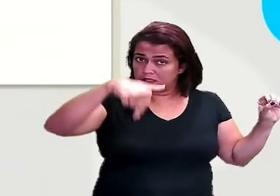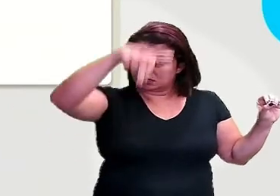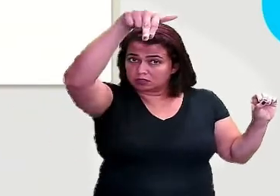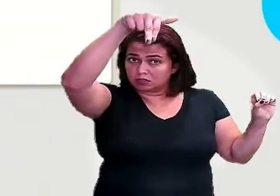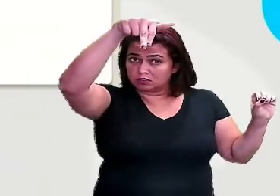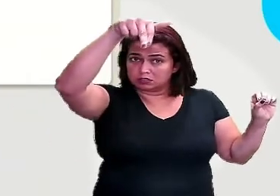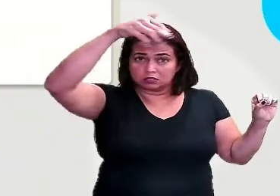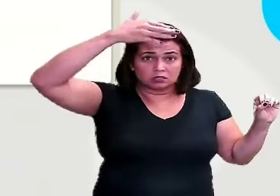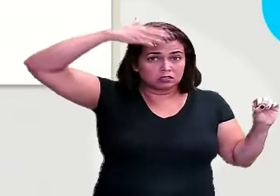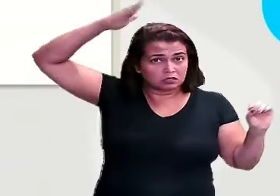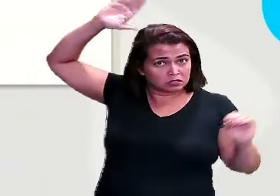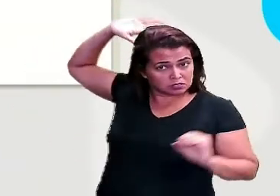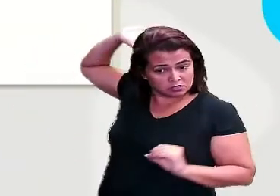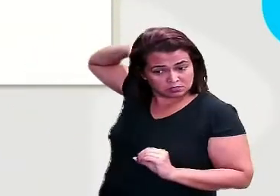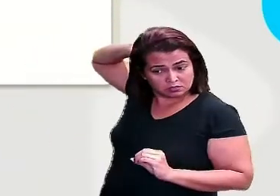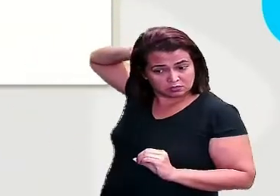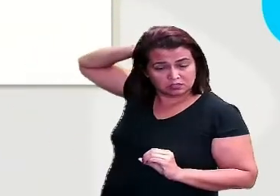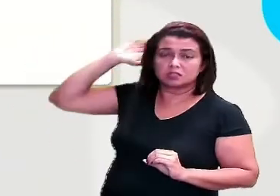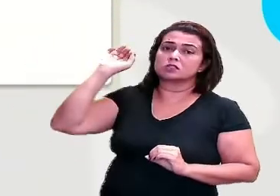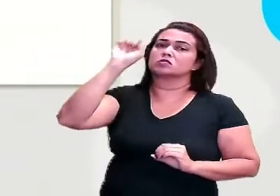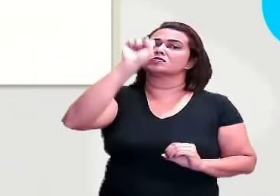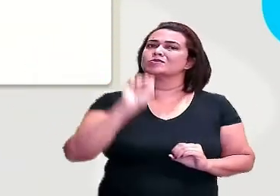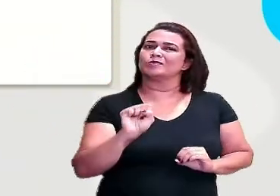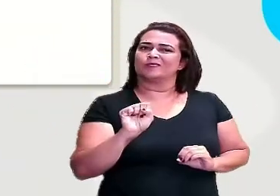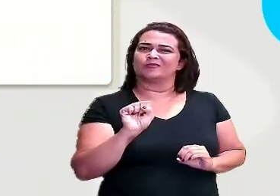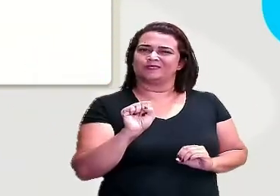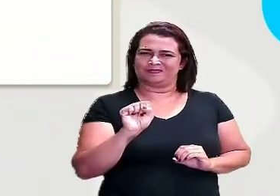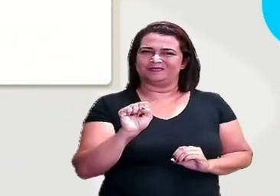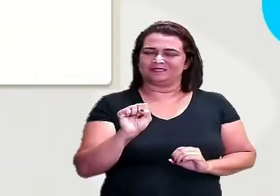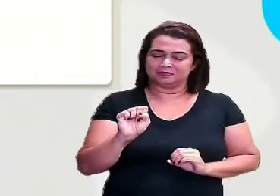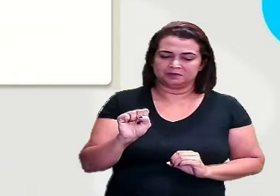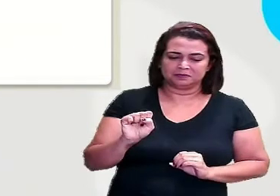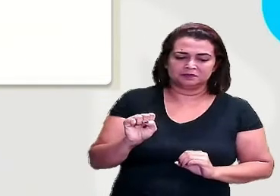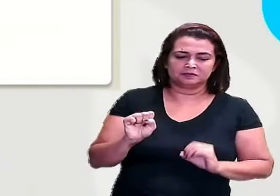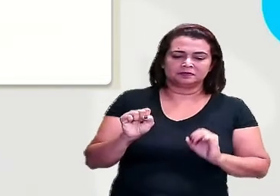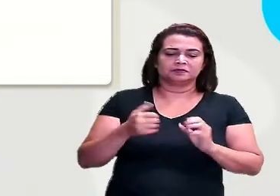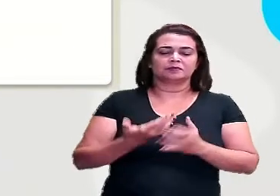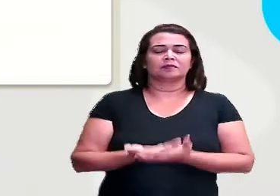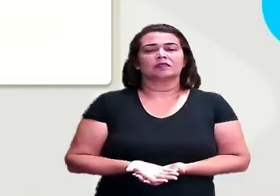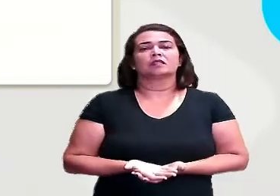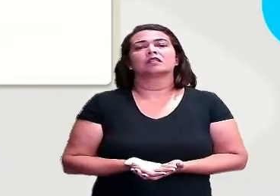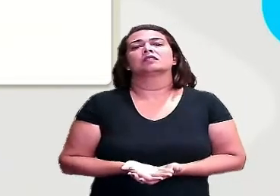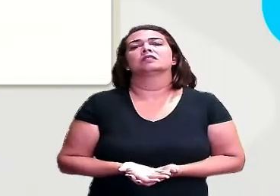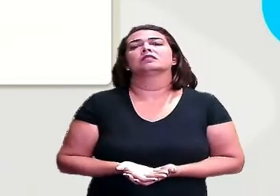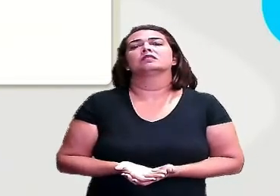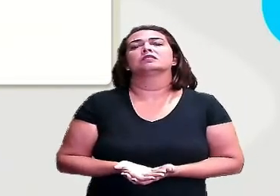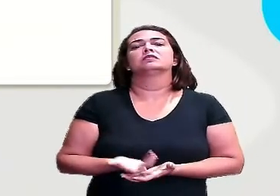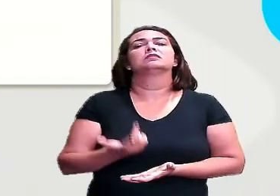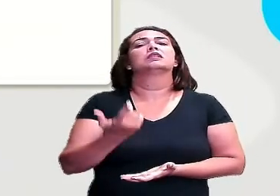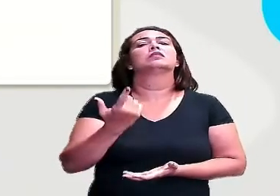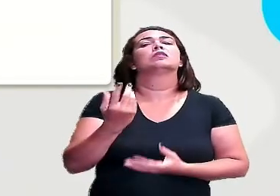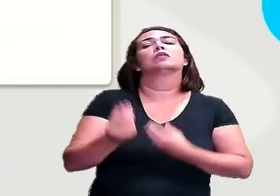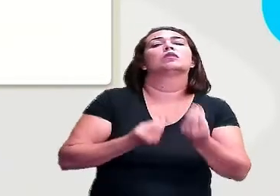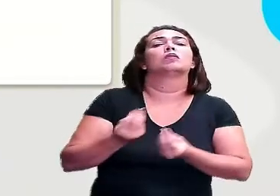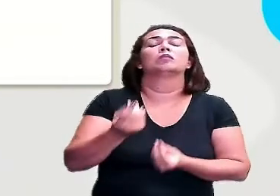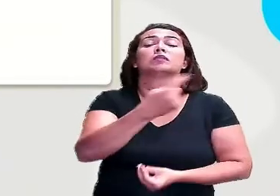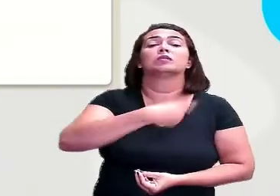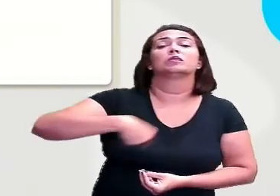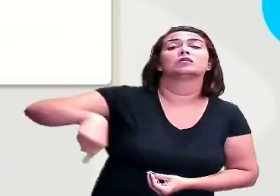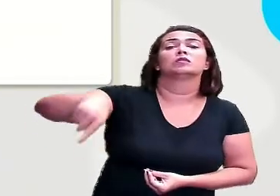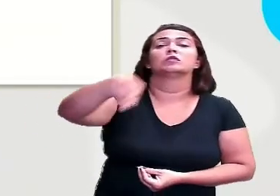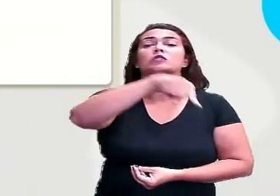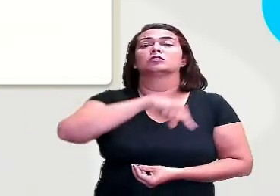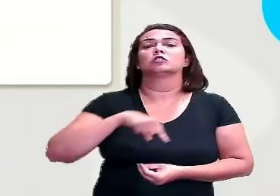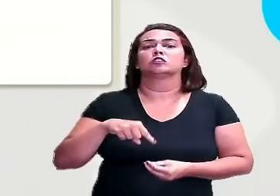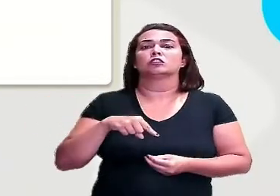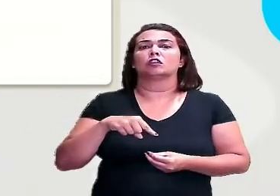norte e as costas o sul, né? Então aí nós começamos a construir a nossa rosa